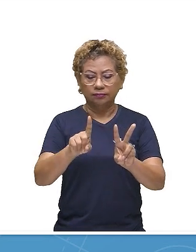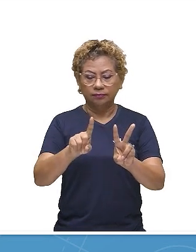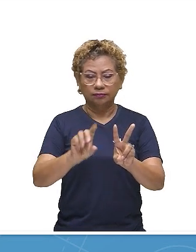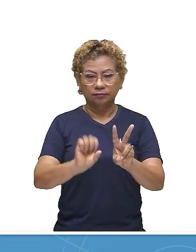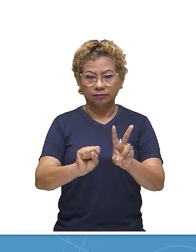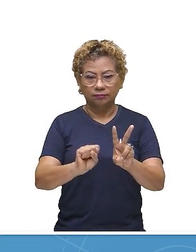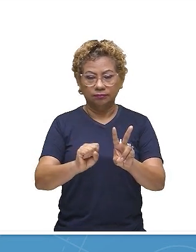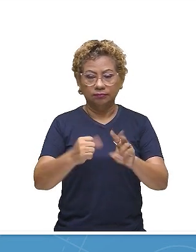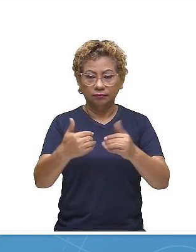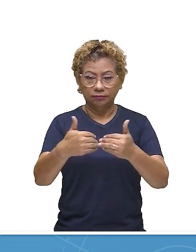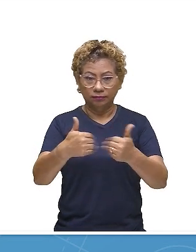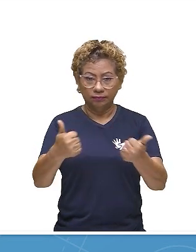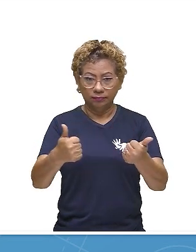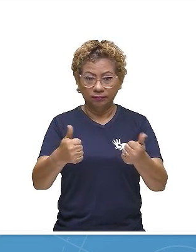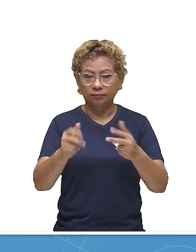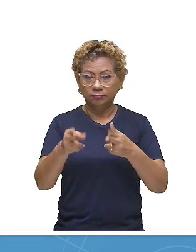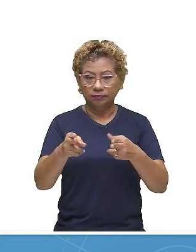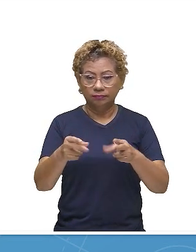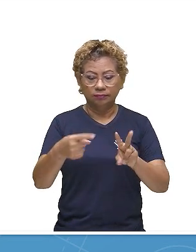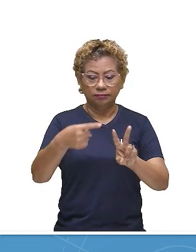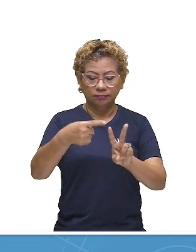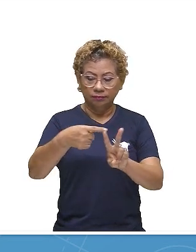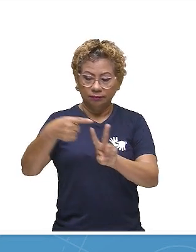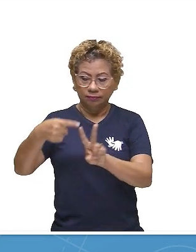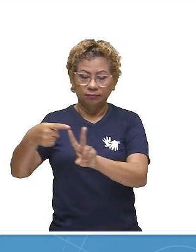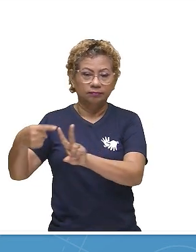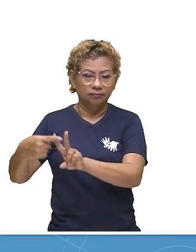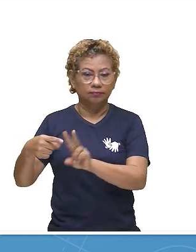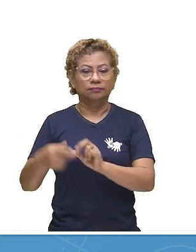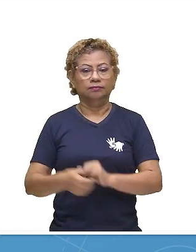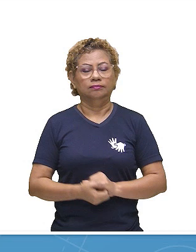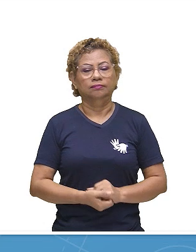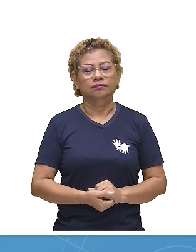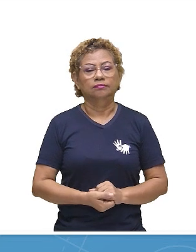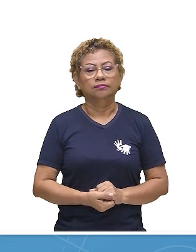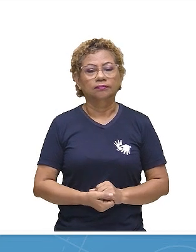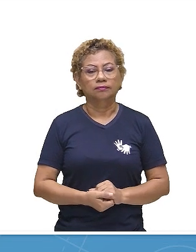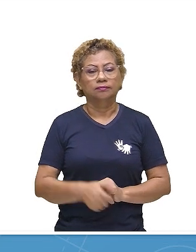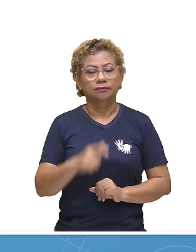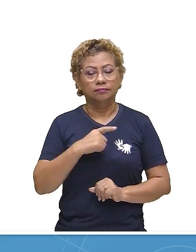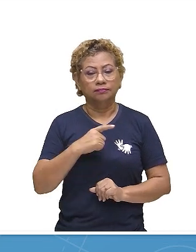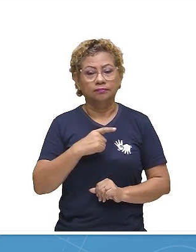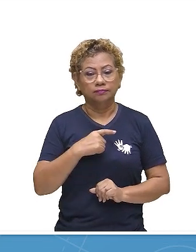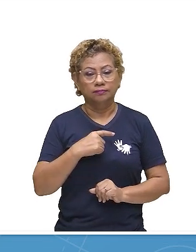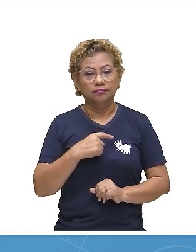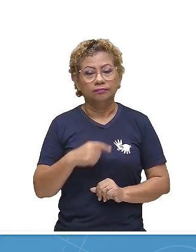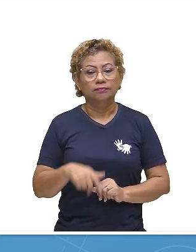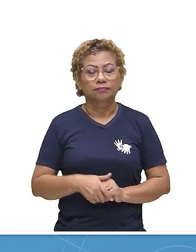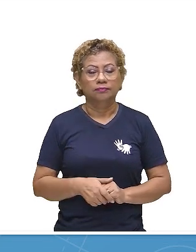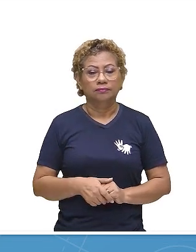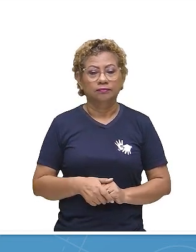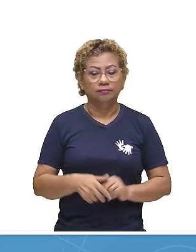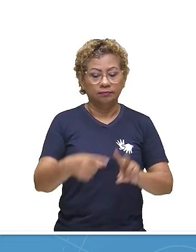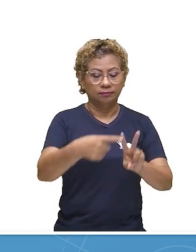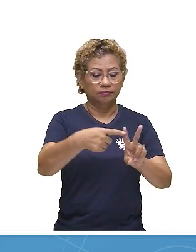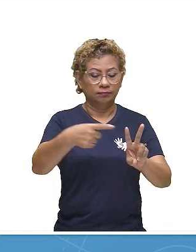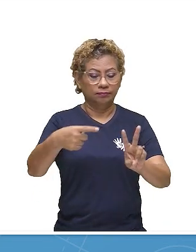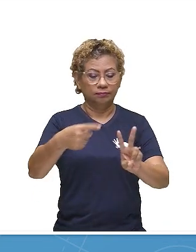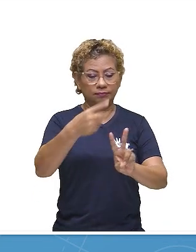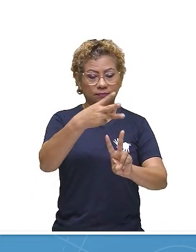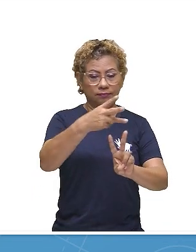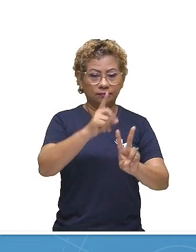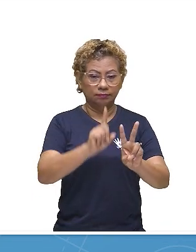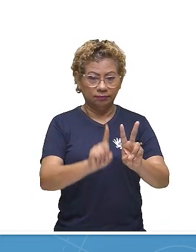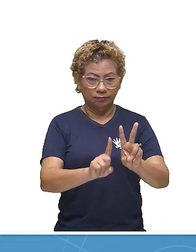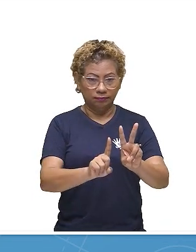Separo aqui da mesma forma como eu separei lá, eu vou ter raiz cúbica de 1 sobre raiz cúbica